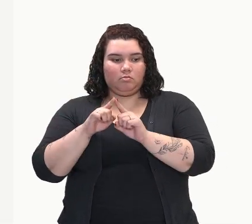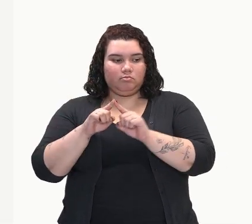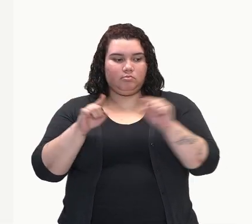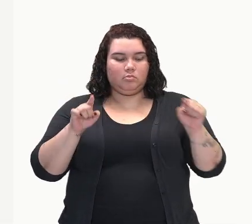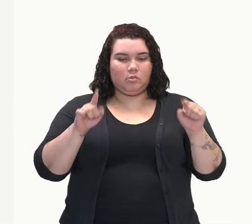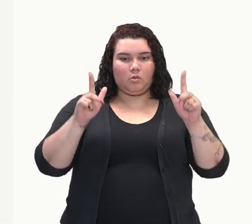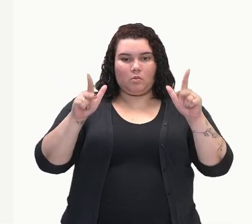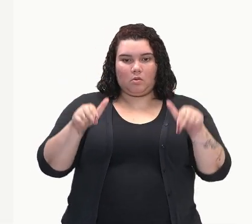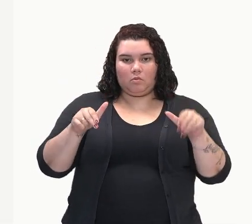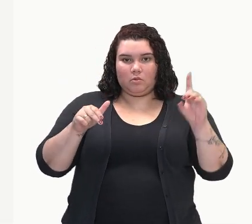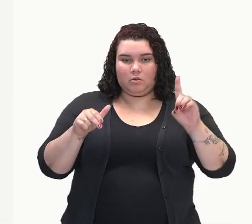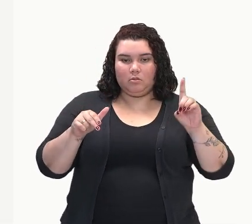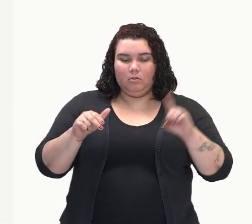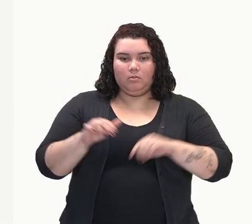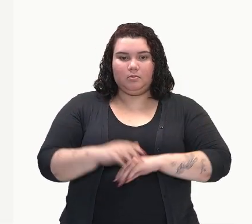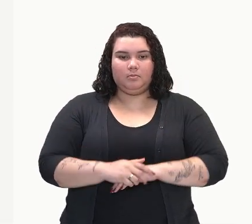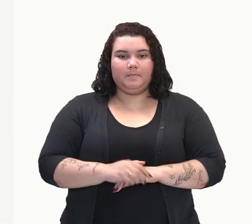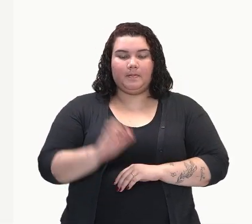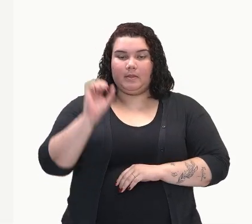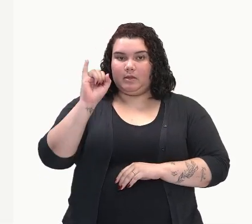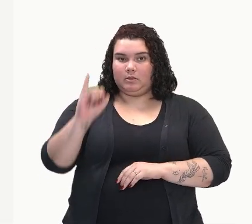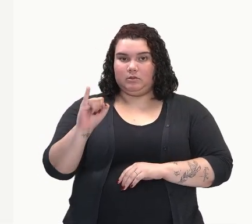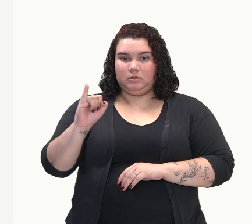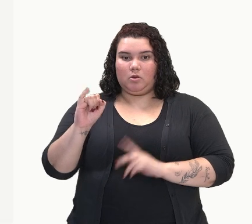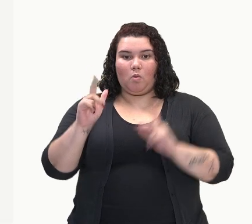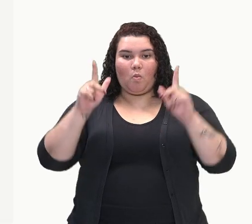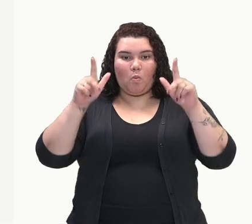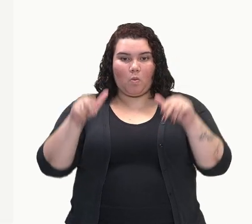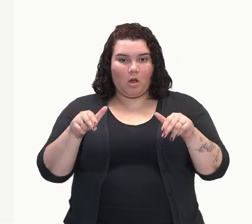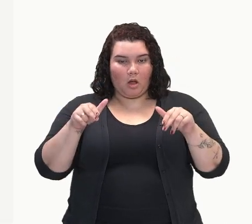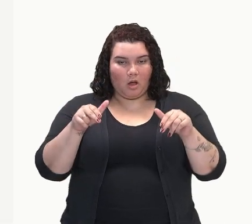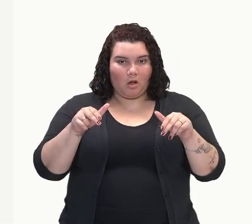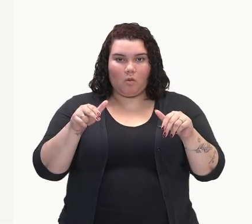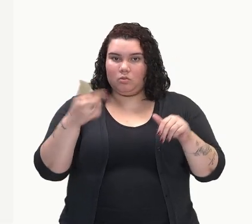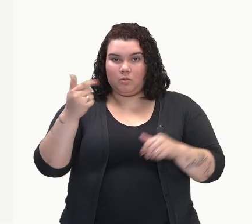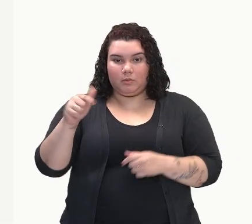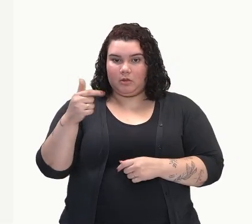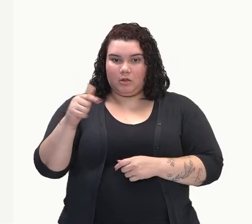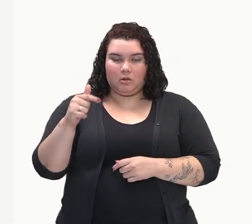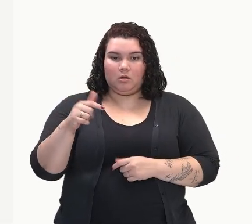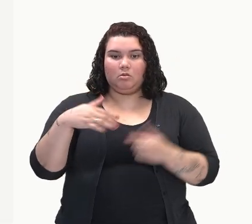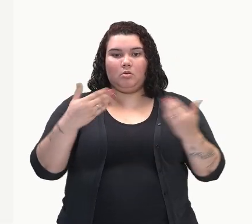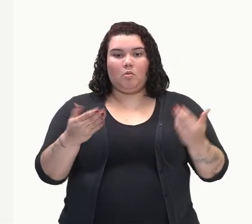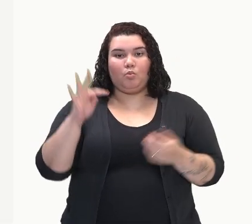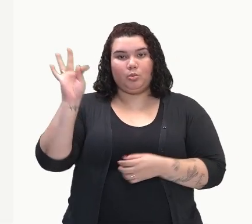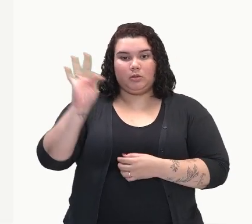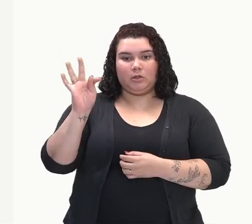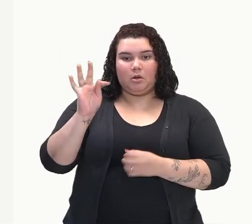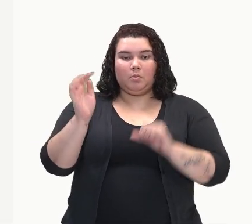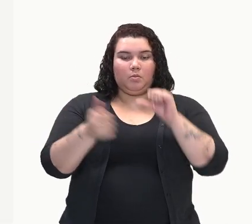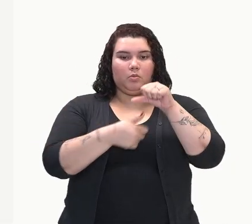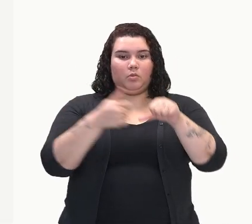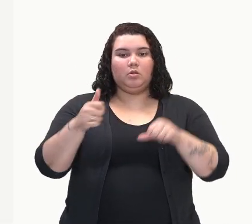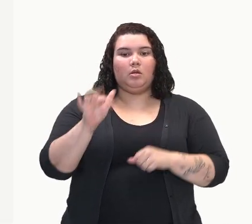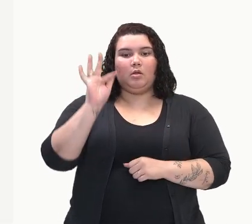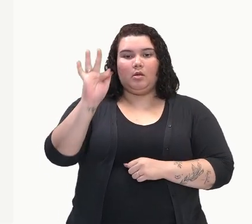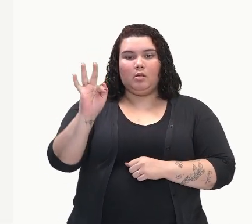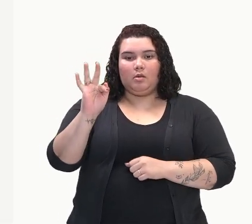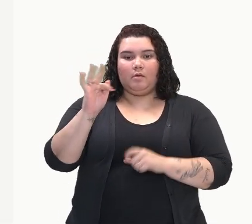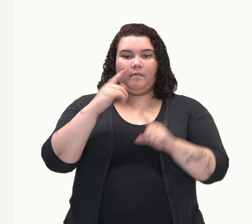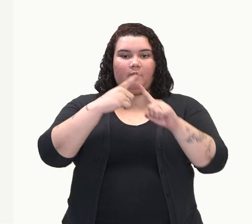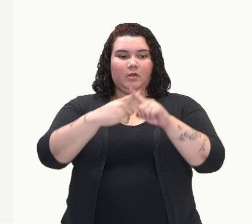deslocamento. Se a força não tiver a mesma direção do deslocamento, o meu trabalho vai ser força